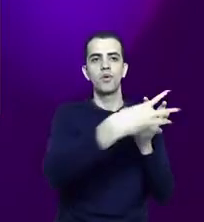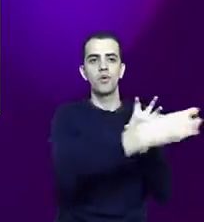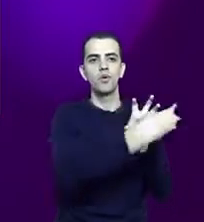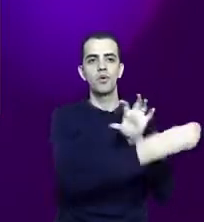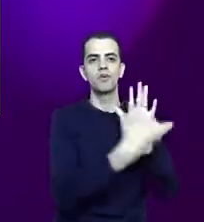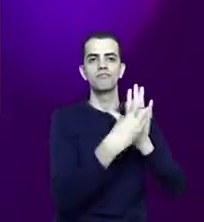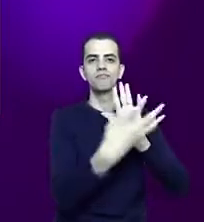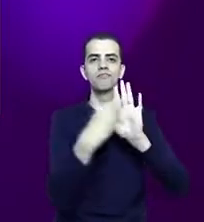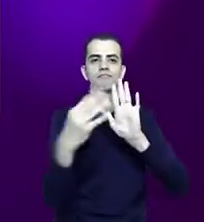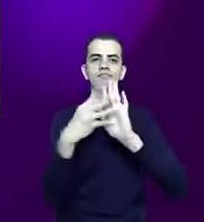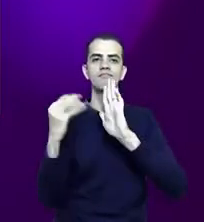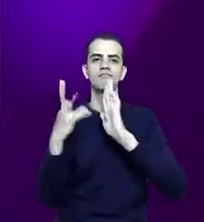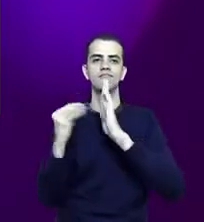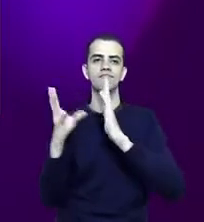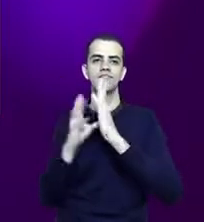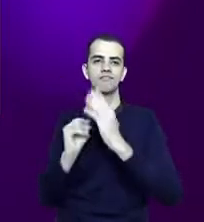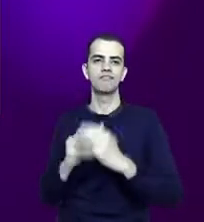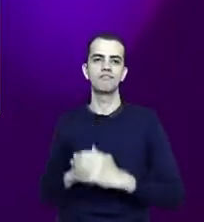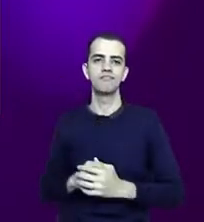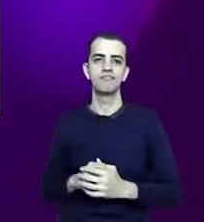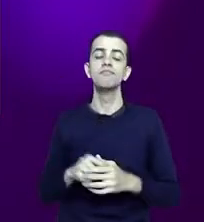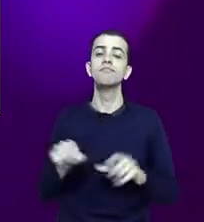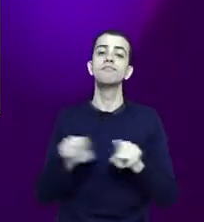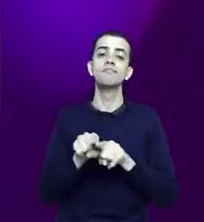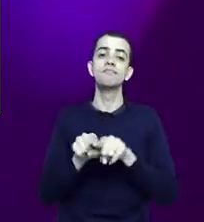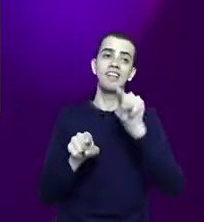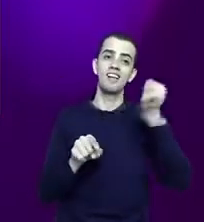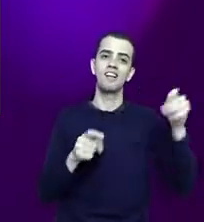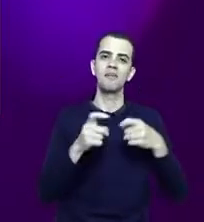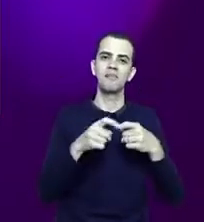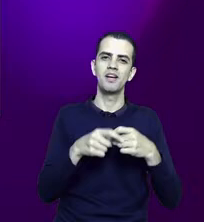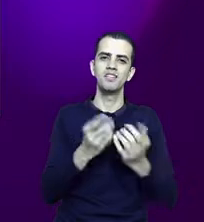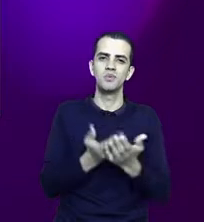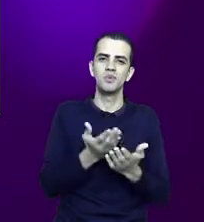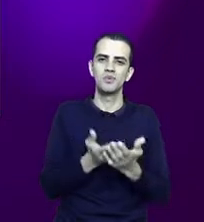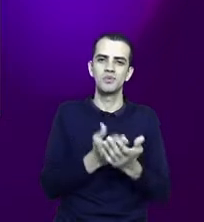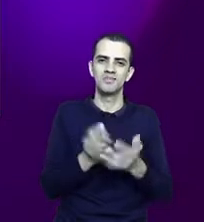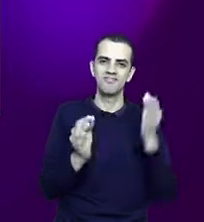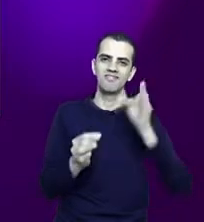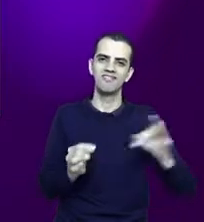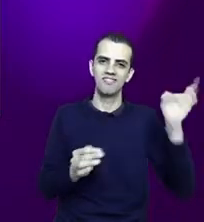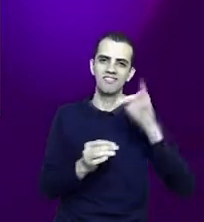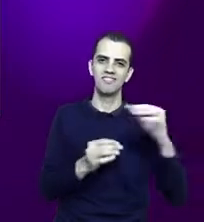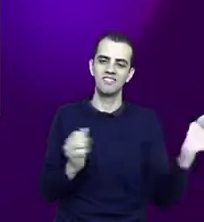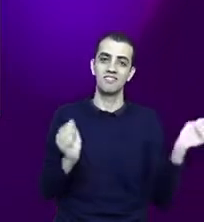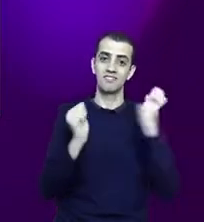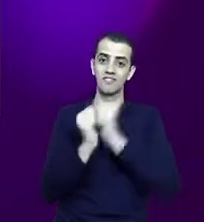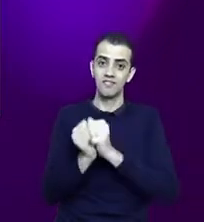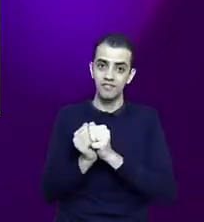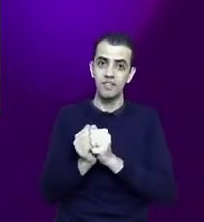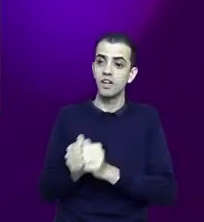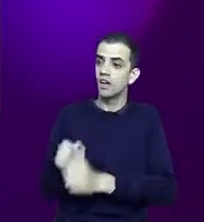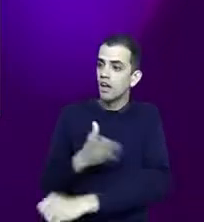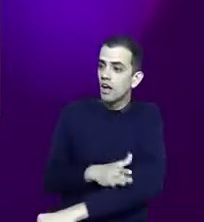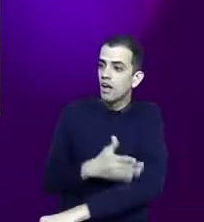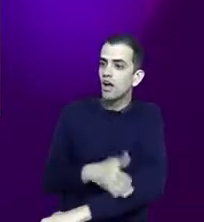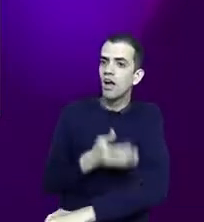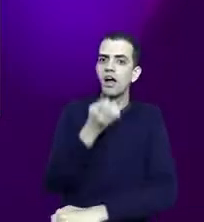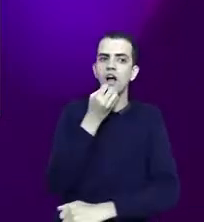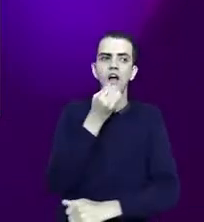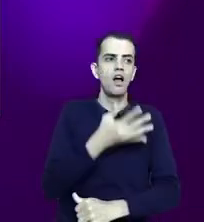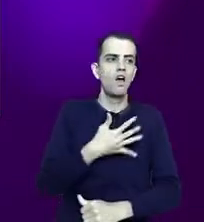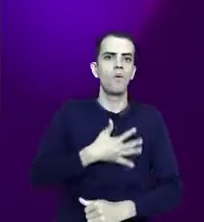os residentes os nossos R5 lá que estão atuando com a gente, eles já começaram a fazer e